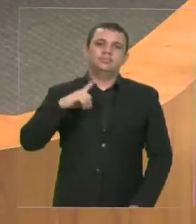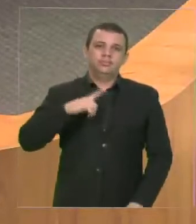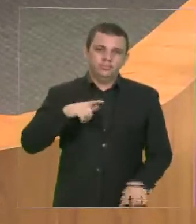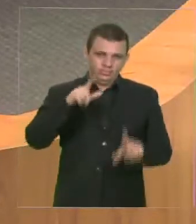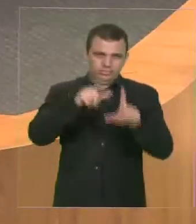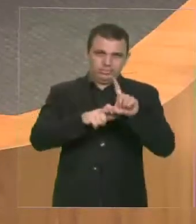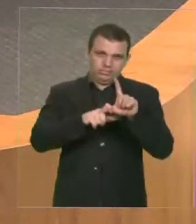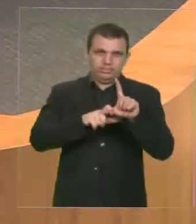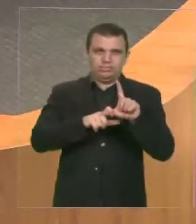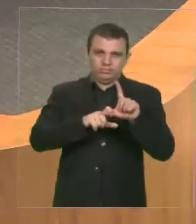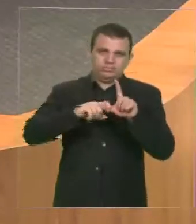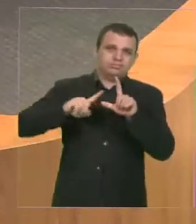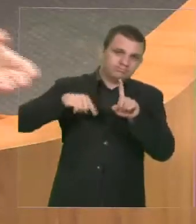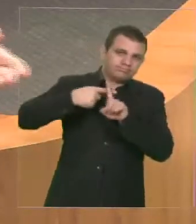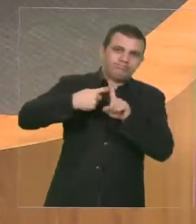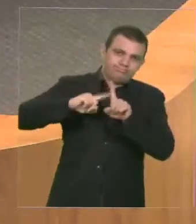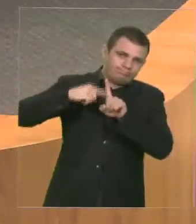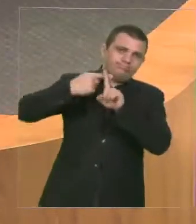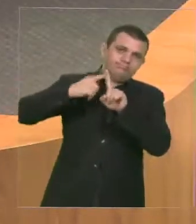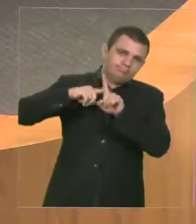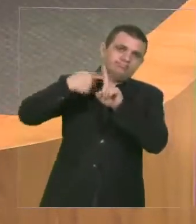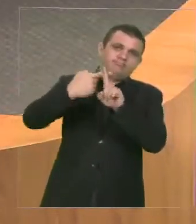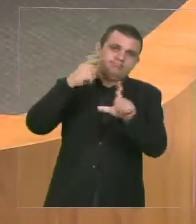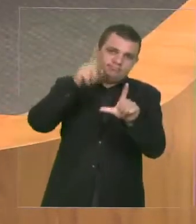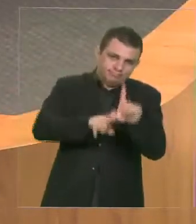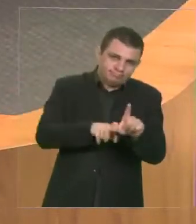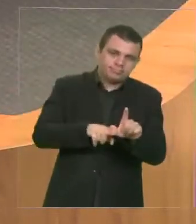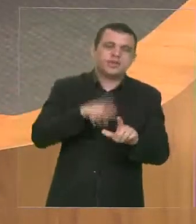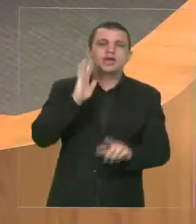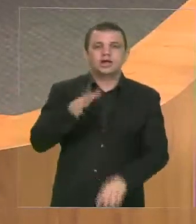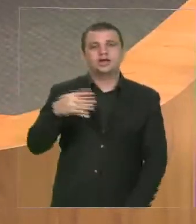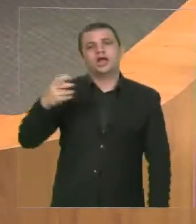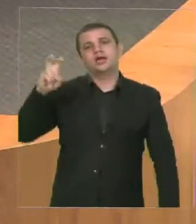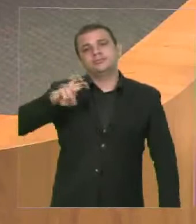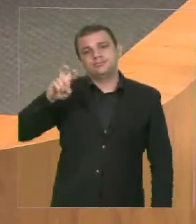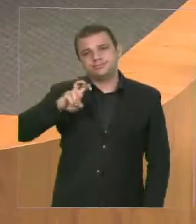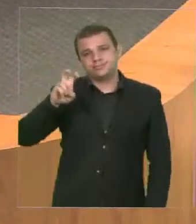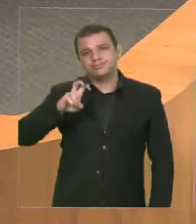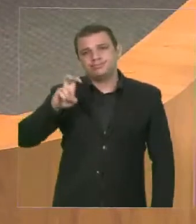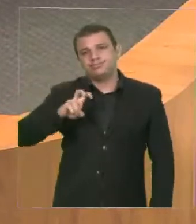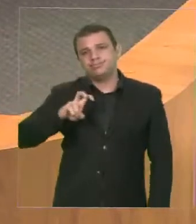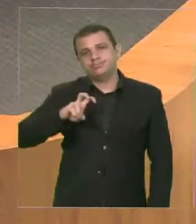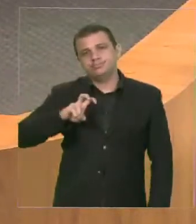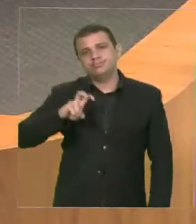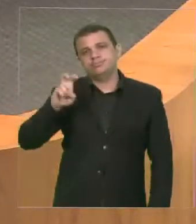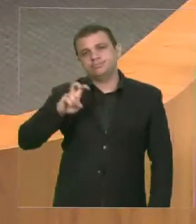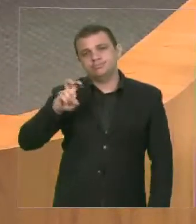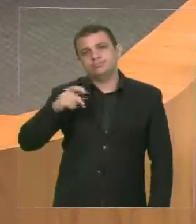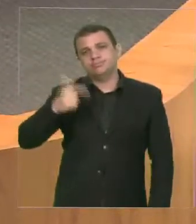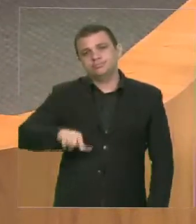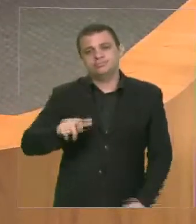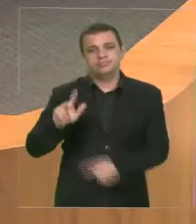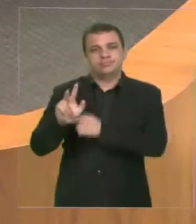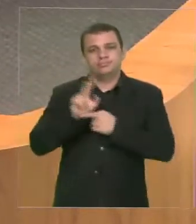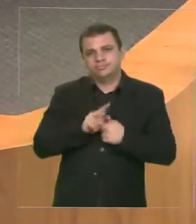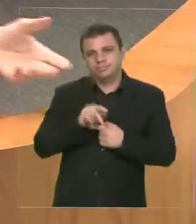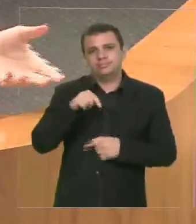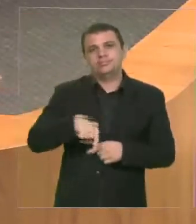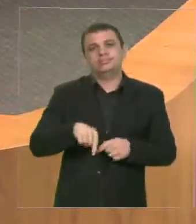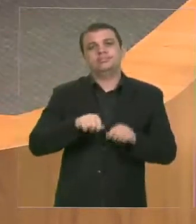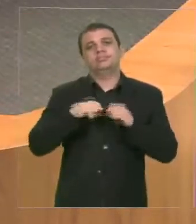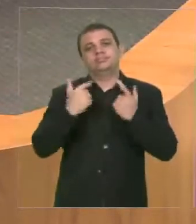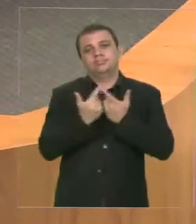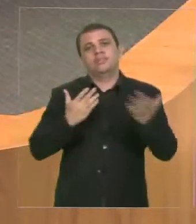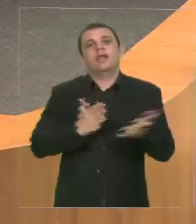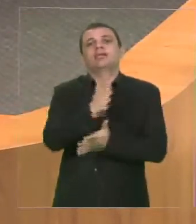endividado cada vez mais. Já é o 5º empréstimo que vamos aprovar nessa casa, de forma